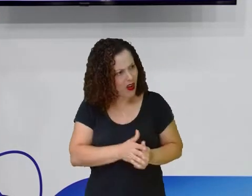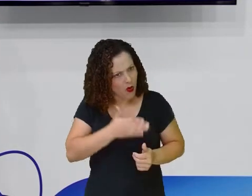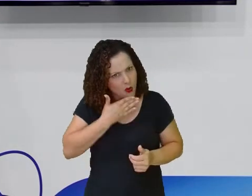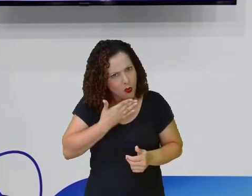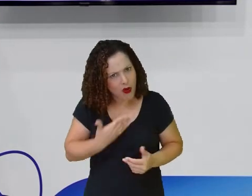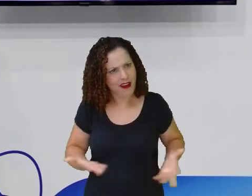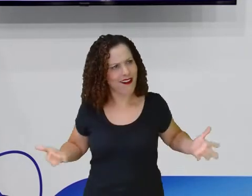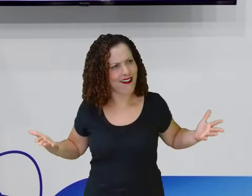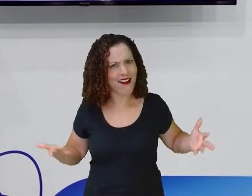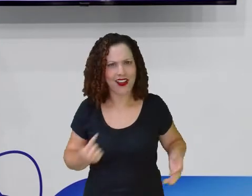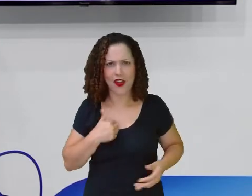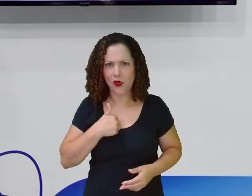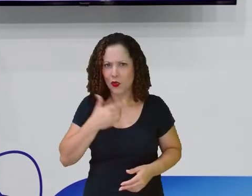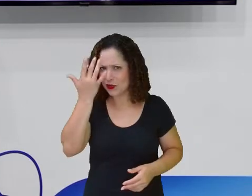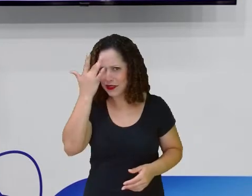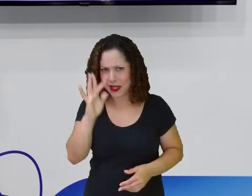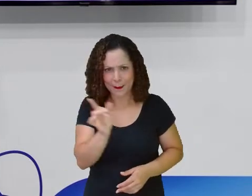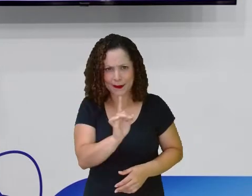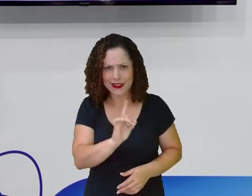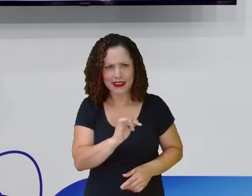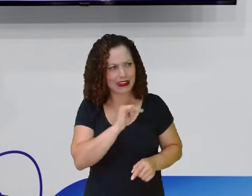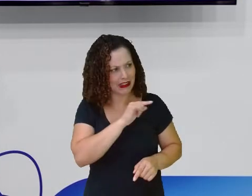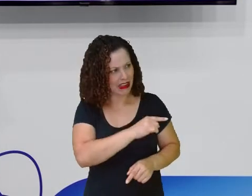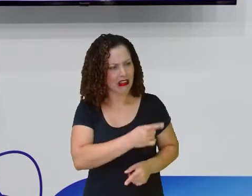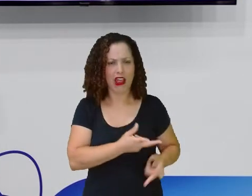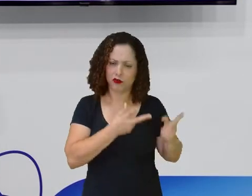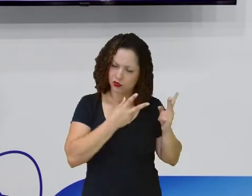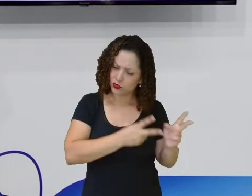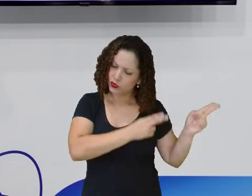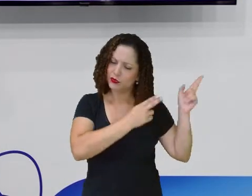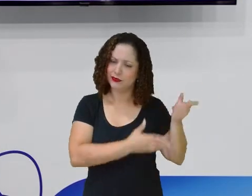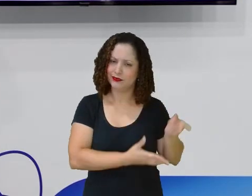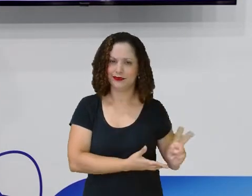não esperava aí esse desfecho.